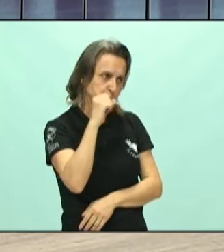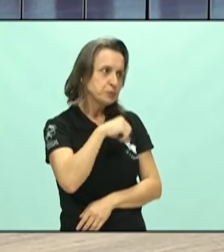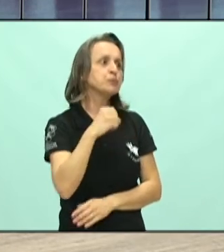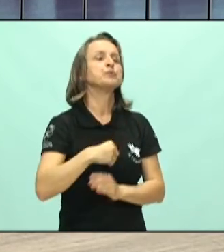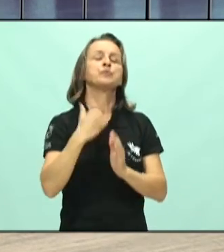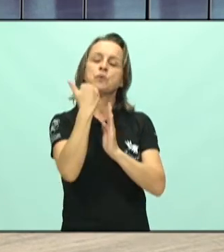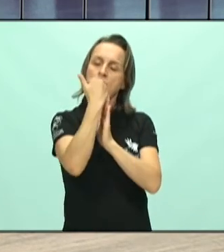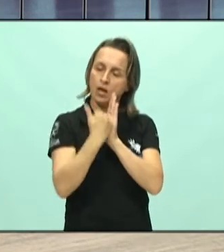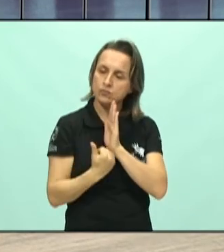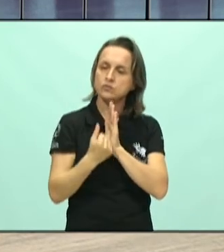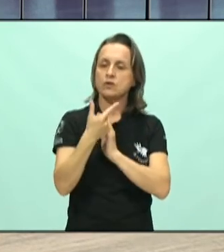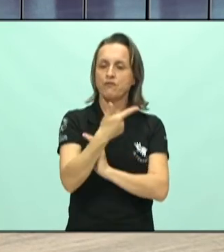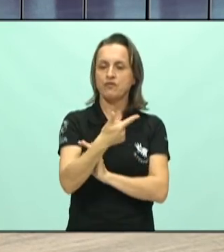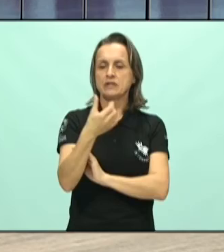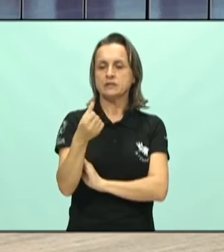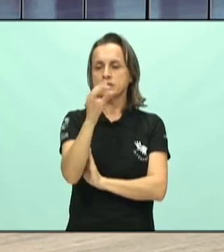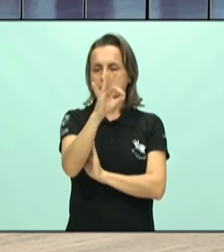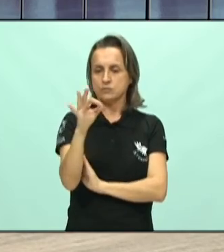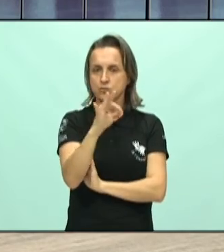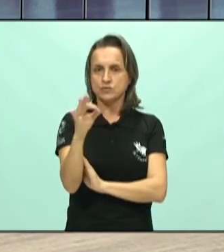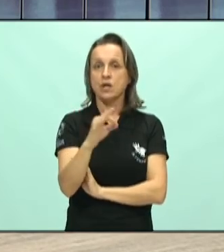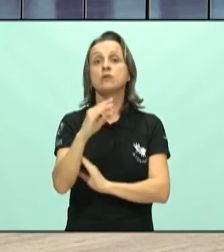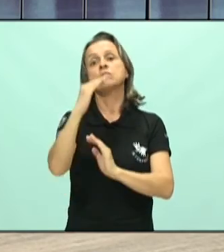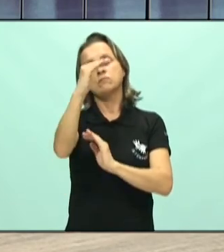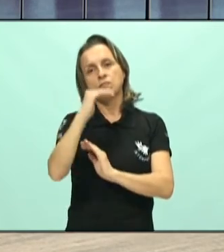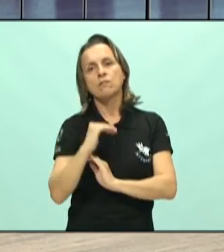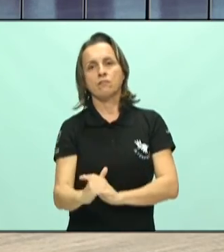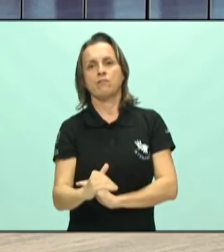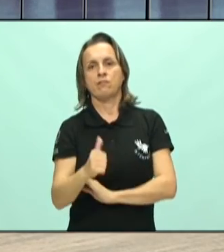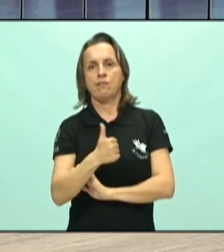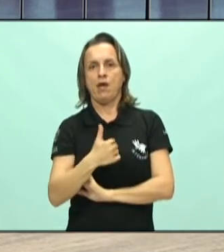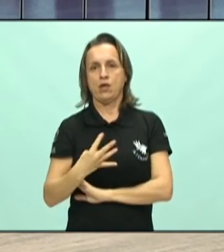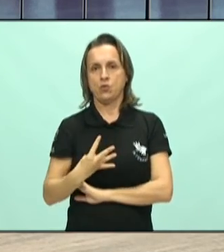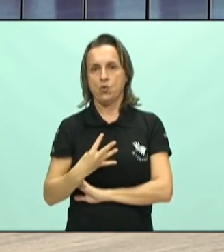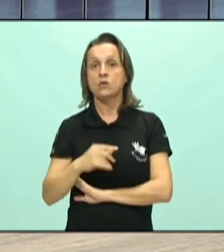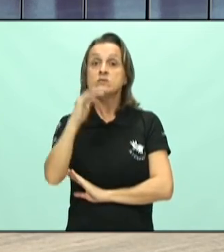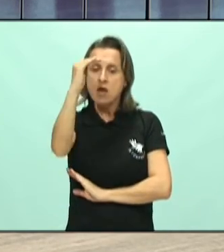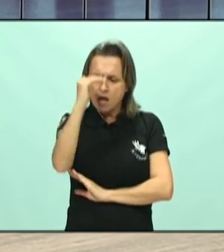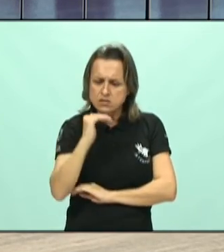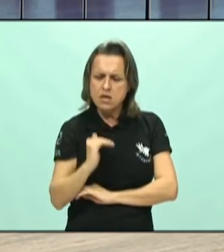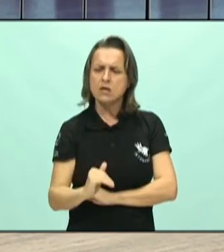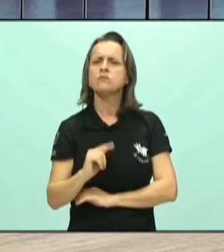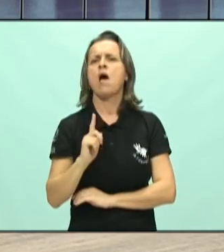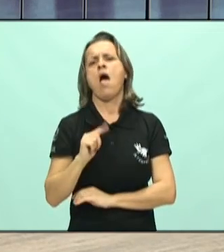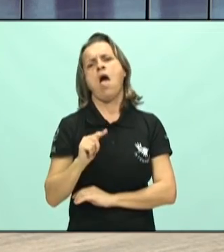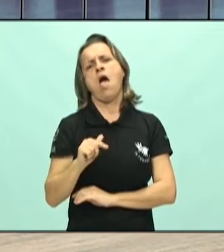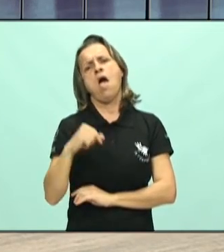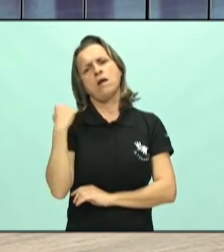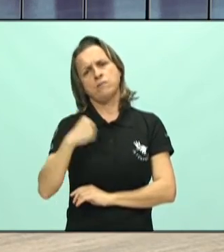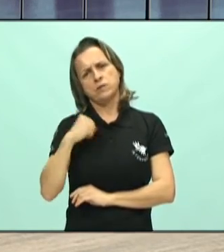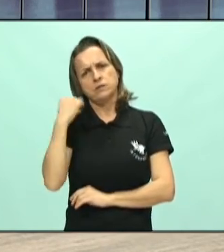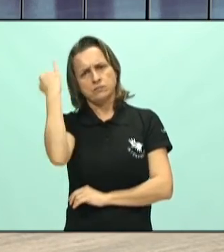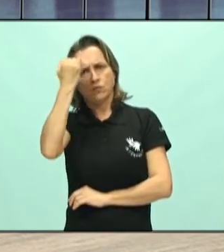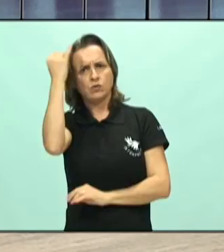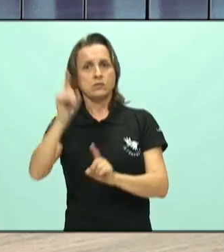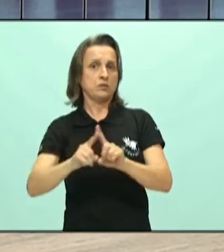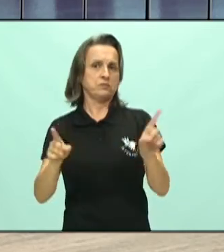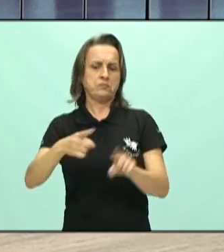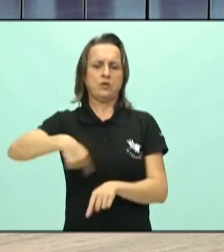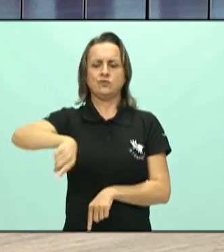para 14,5%, se eu não me engano. Então, a redução ela é necessária, houve essa. Só que nós não queremos